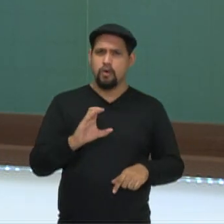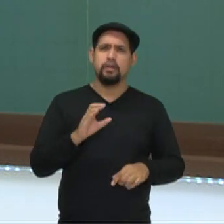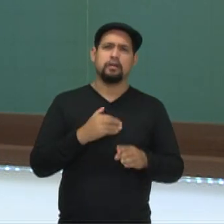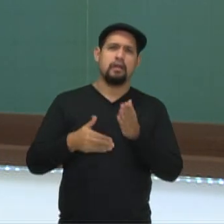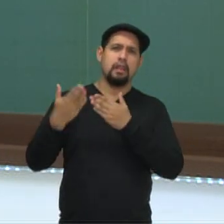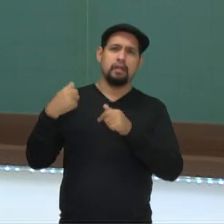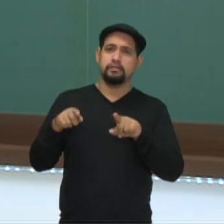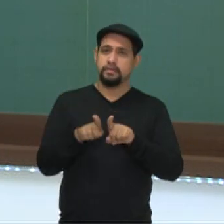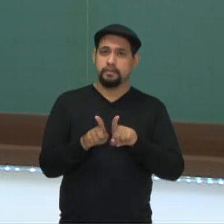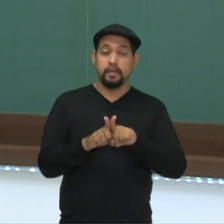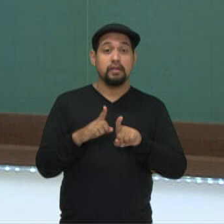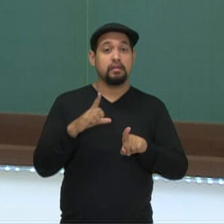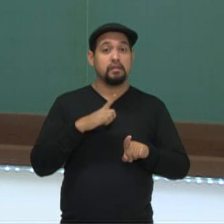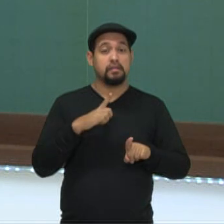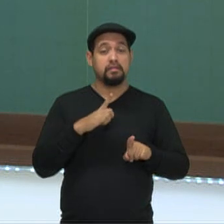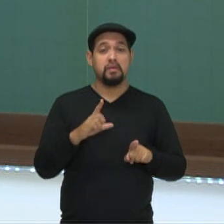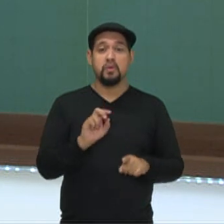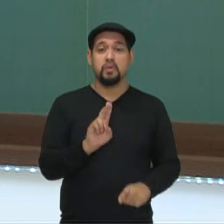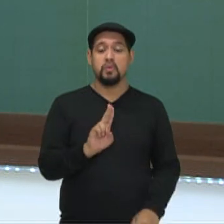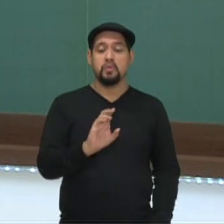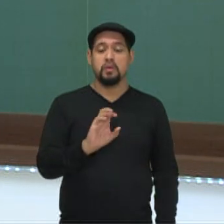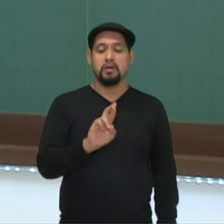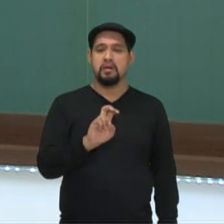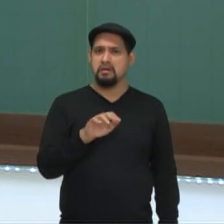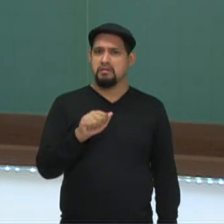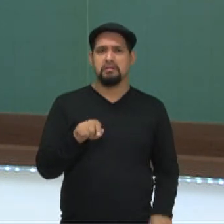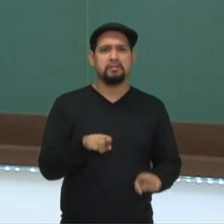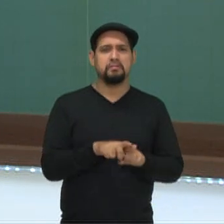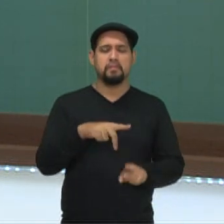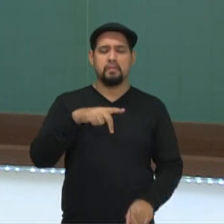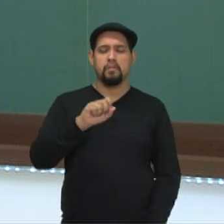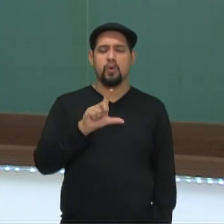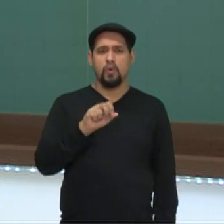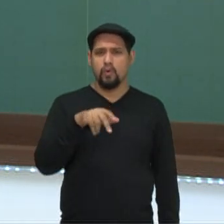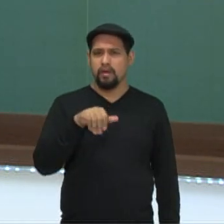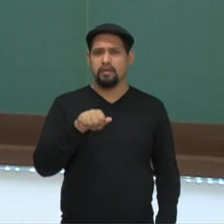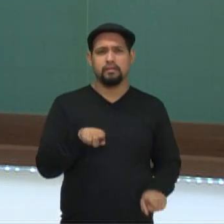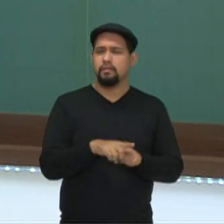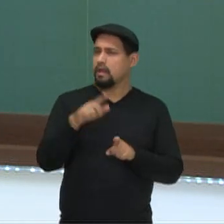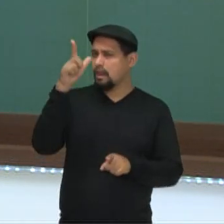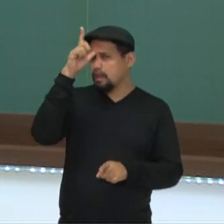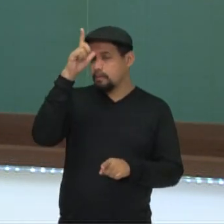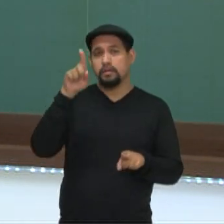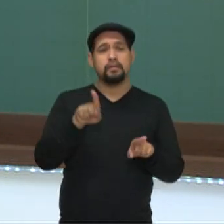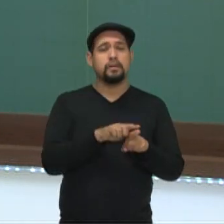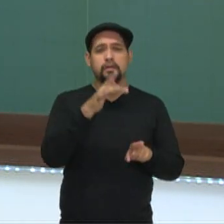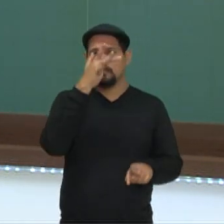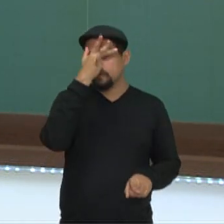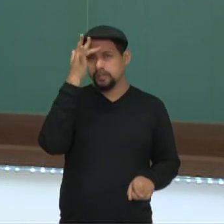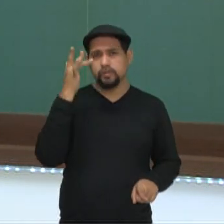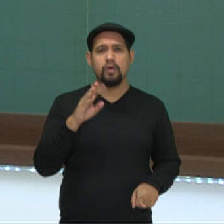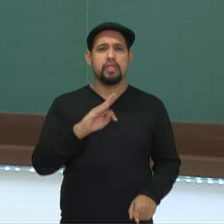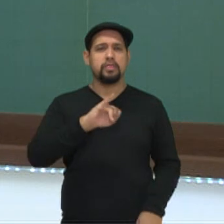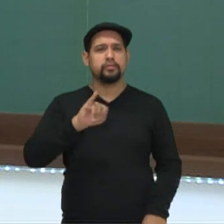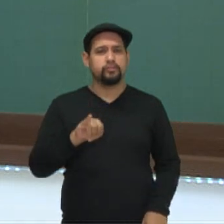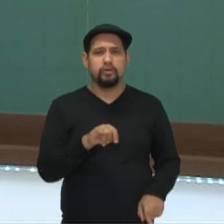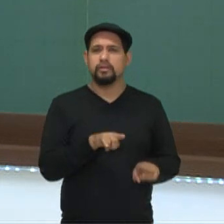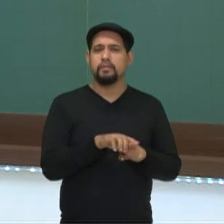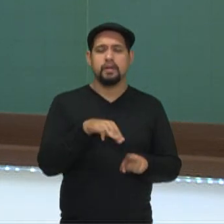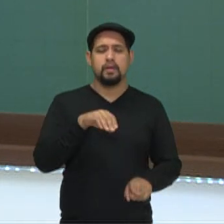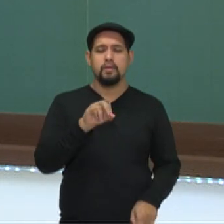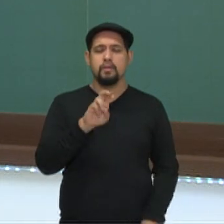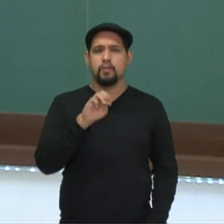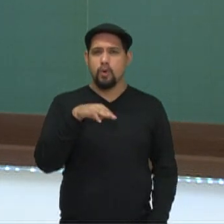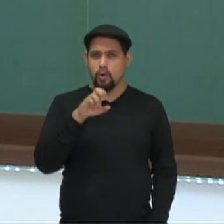históricas, aquelas de influência ucraniana, polonesa, alemã, para quem é mórmon, testemunha de Jeová,